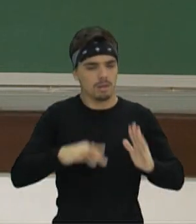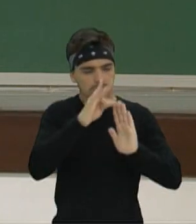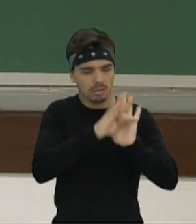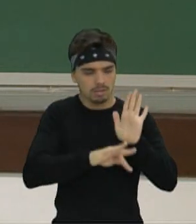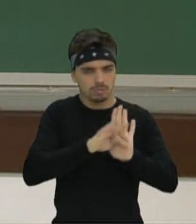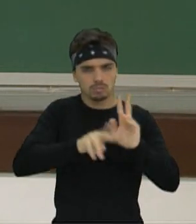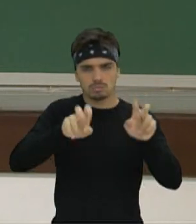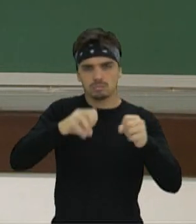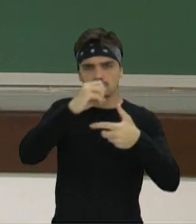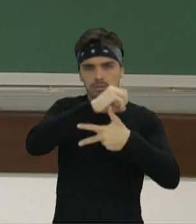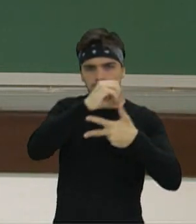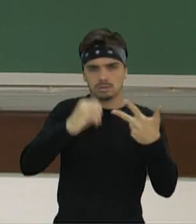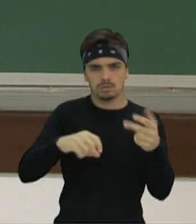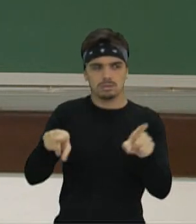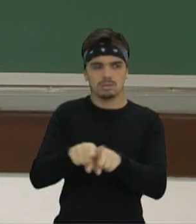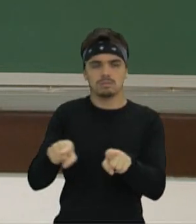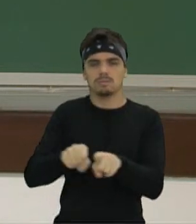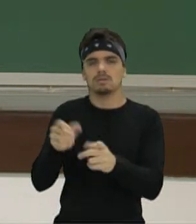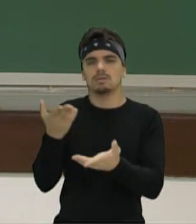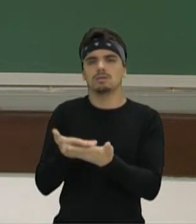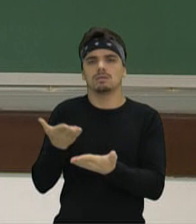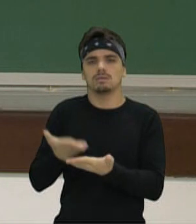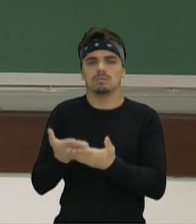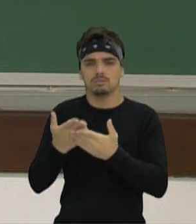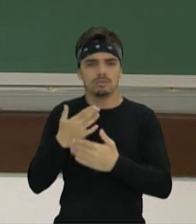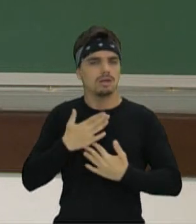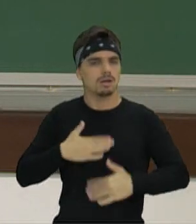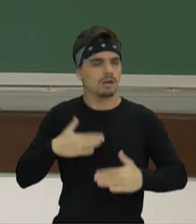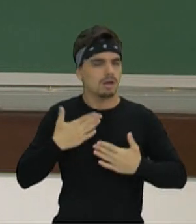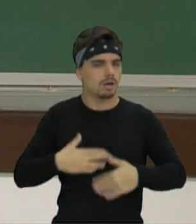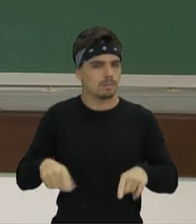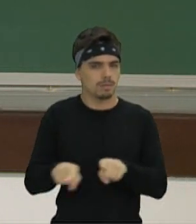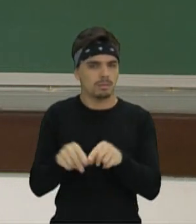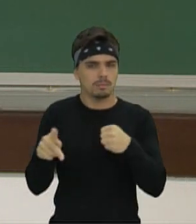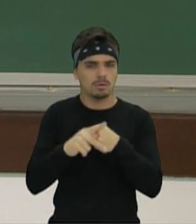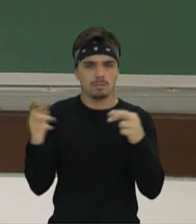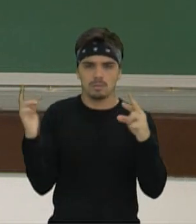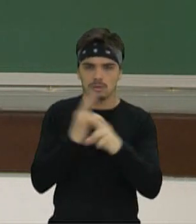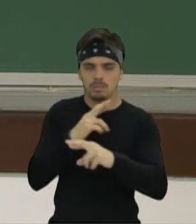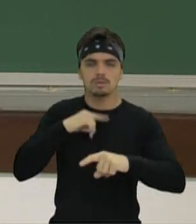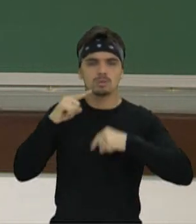questão do Enem, estuda com calma a questão dos pronomes relativos